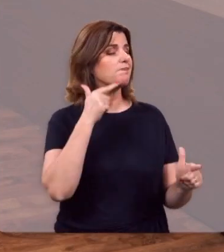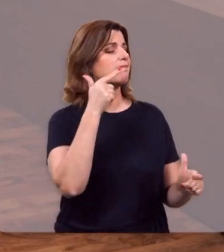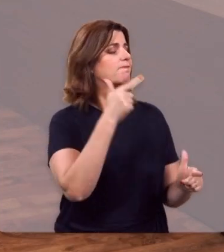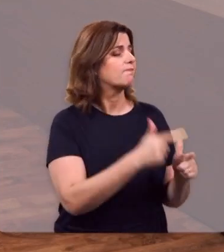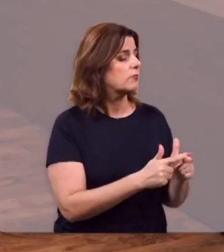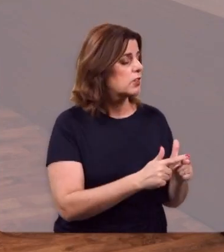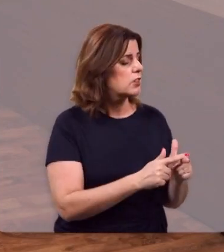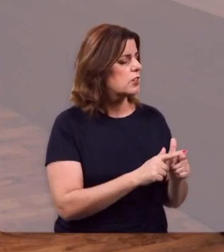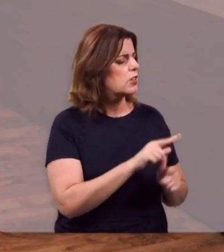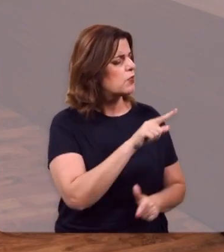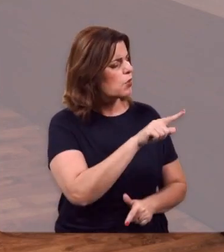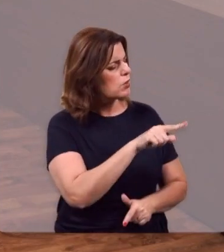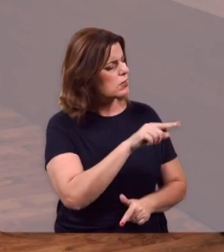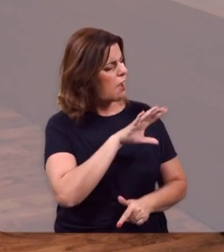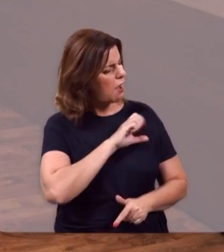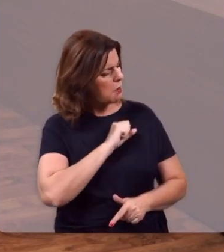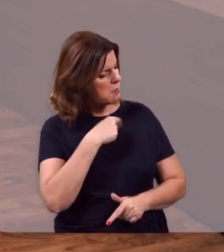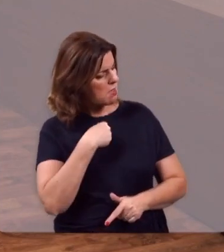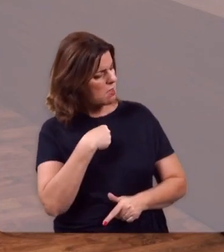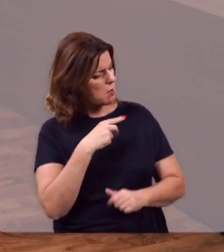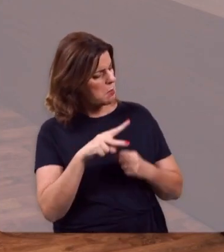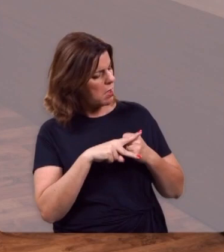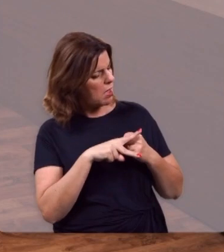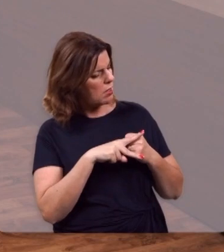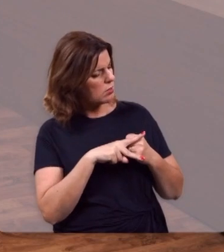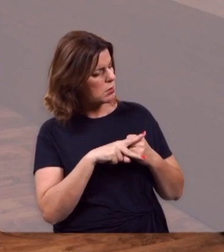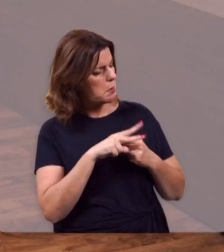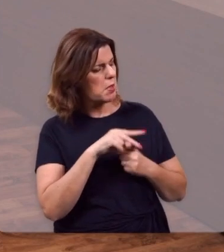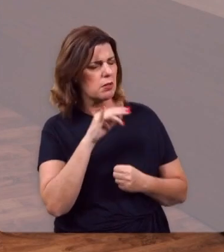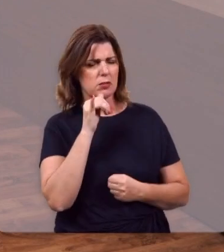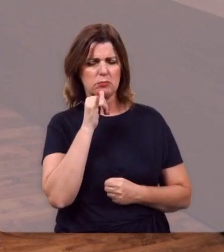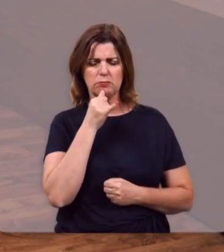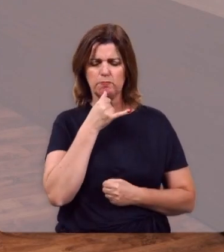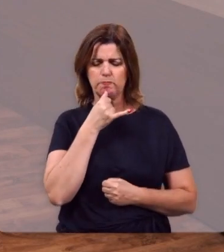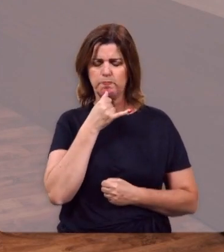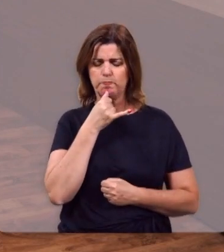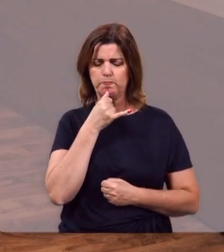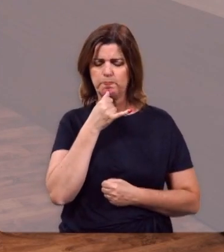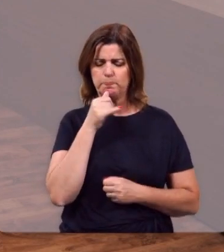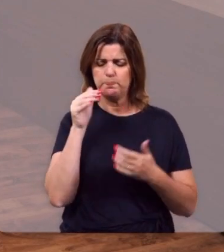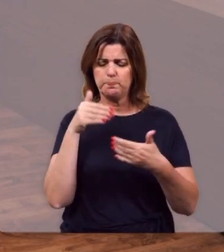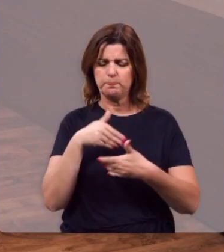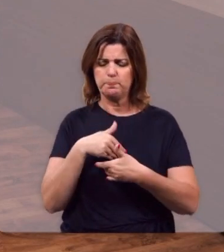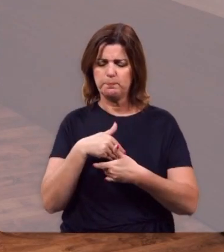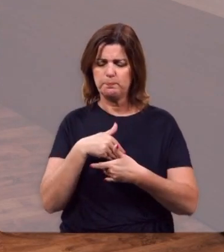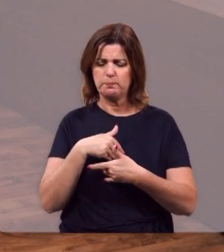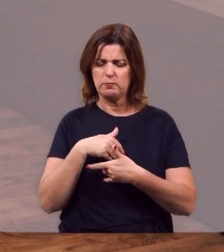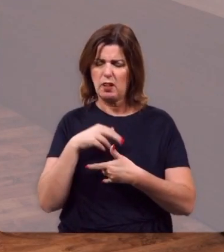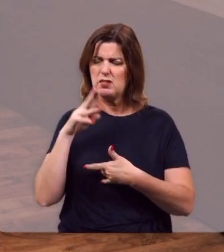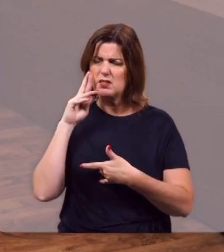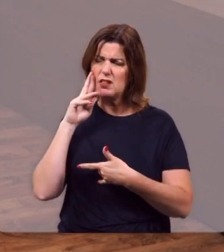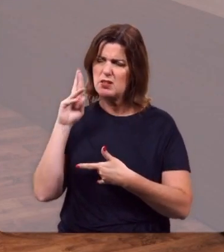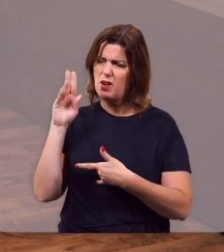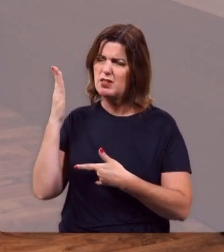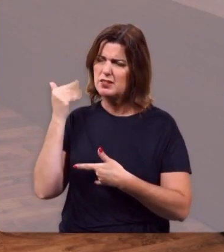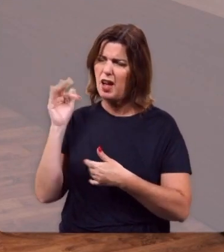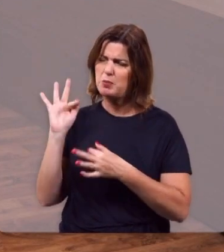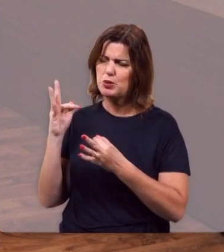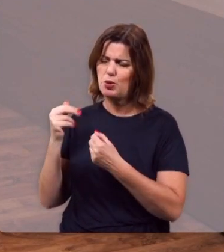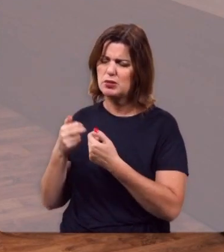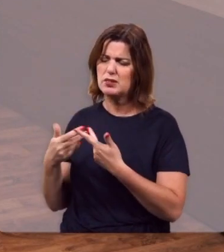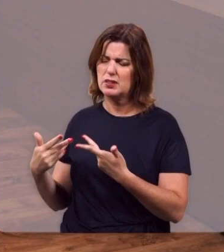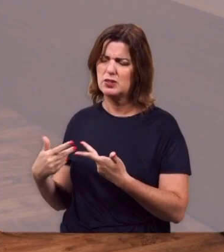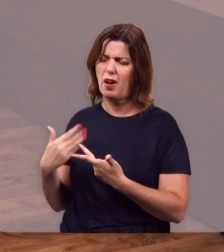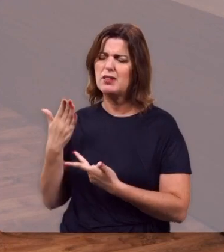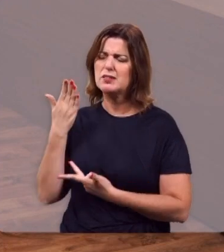filho de João, tu me amas? Pedro ficou triste e respondeu: Senhor, tu sabes todas as coisas,